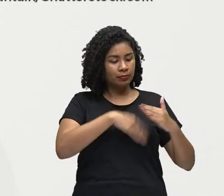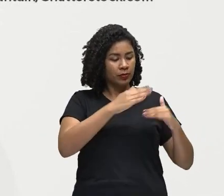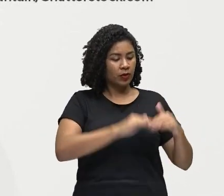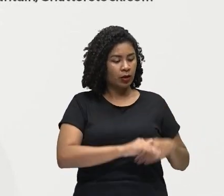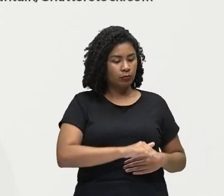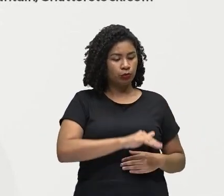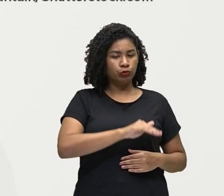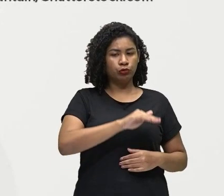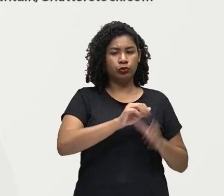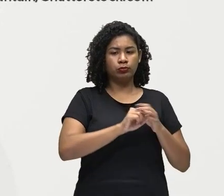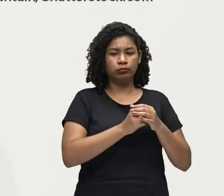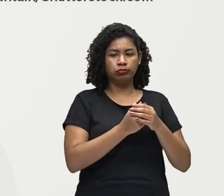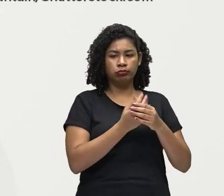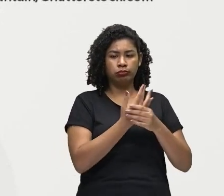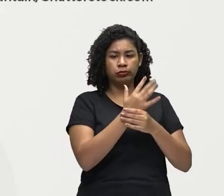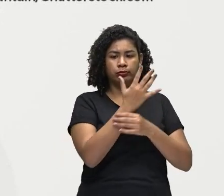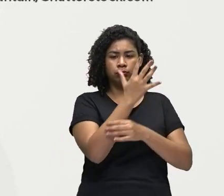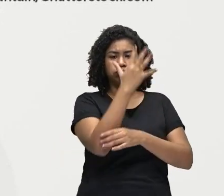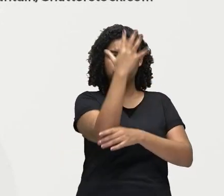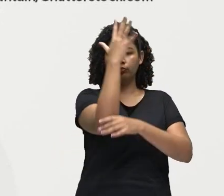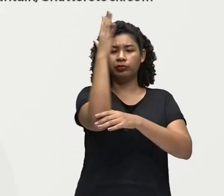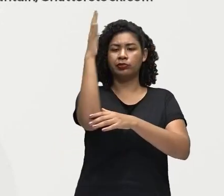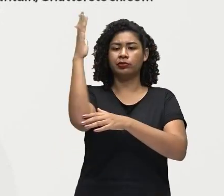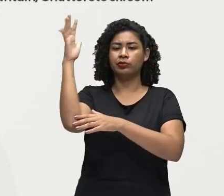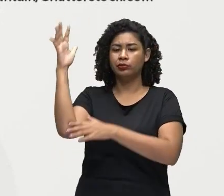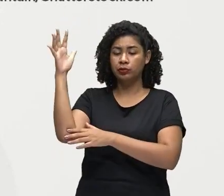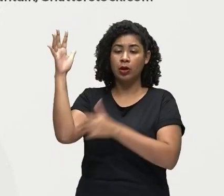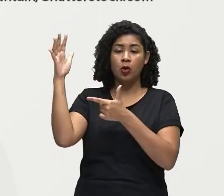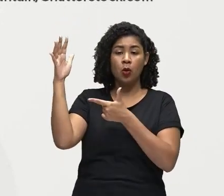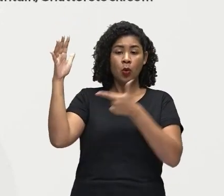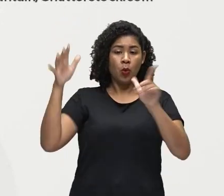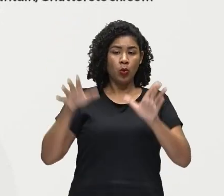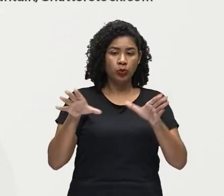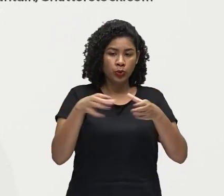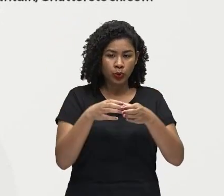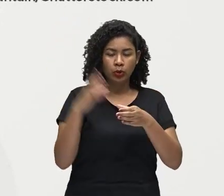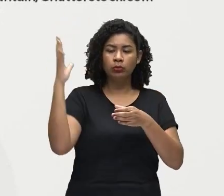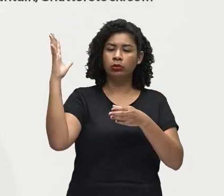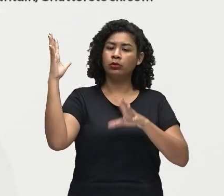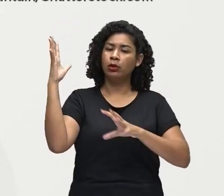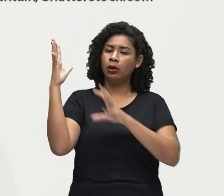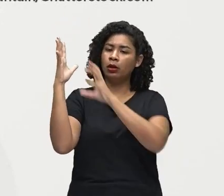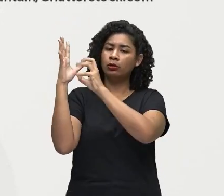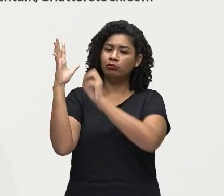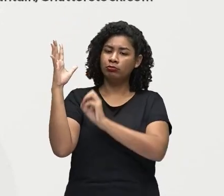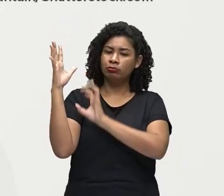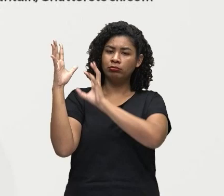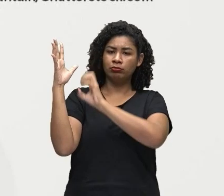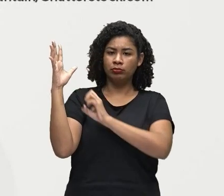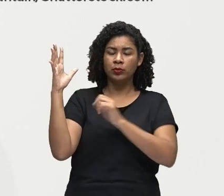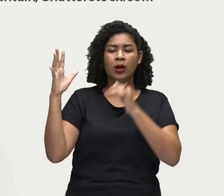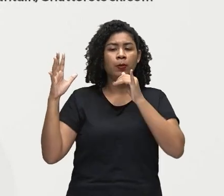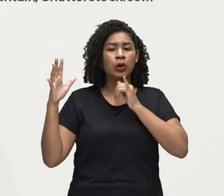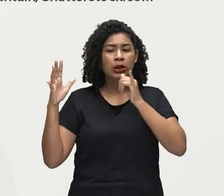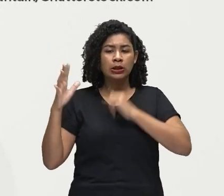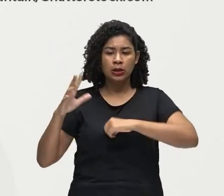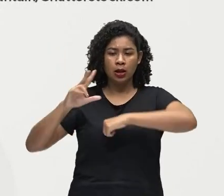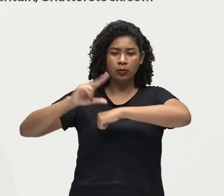né? E aí eles vão servir de alimento para outros seres. Como, por exemplo, você está vendo aqui, ó, o gafanhoto, né?